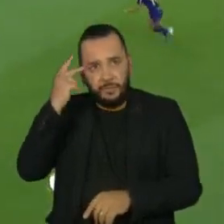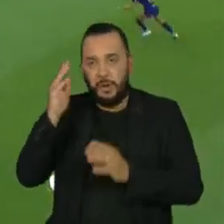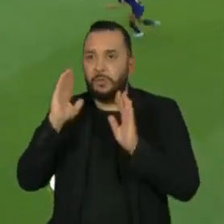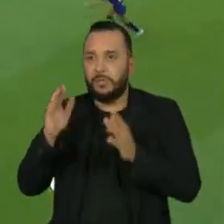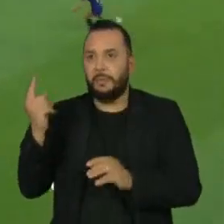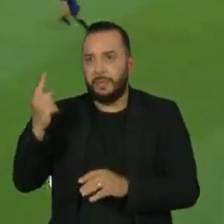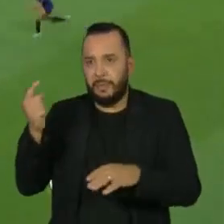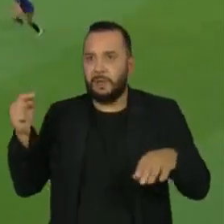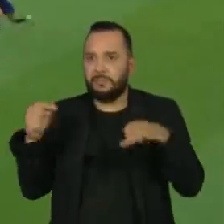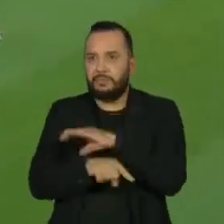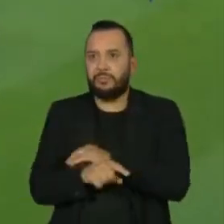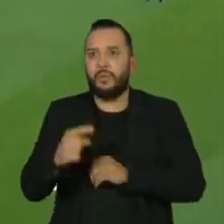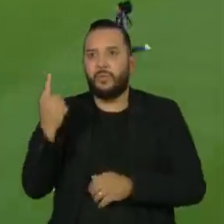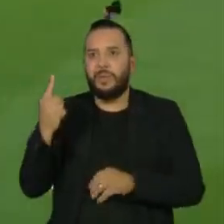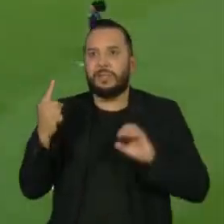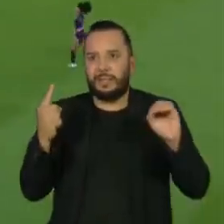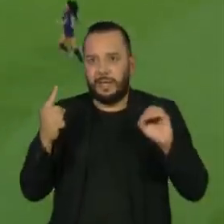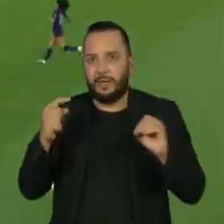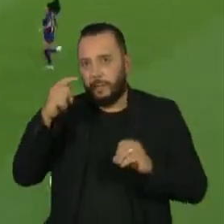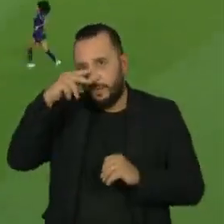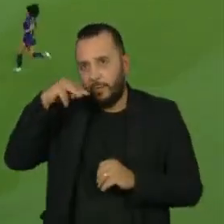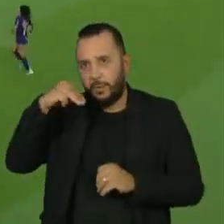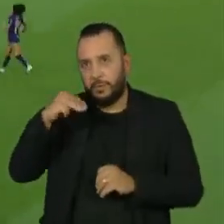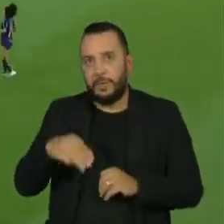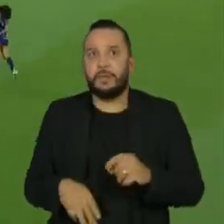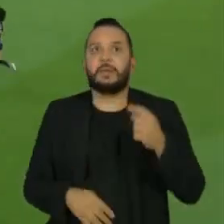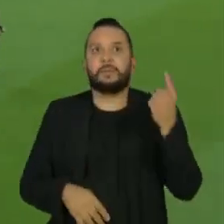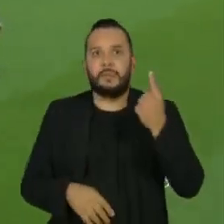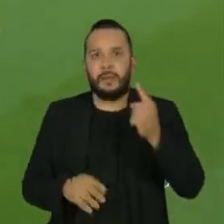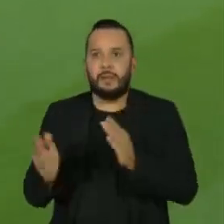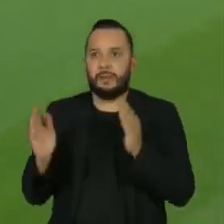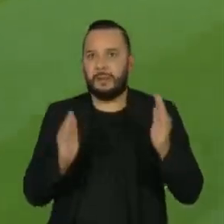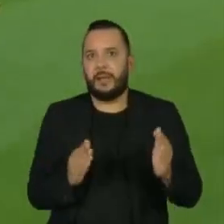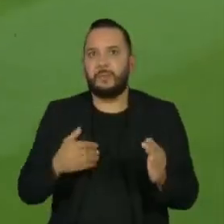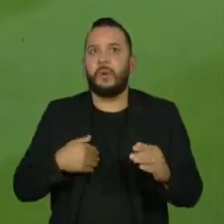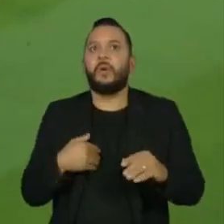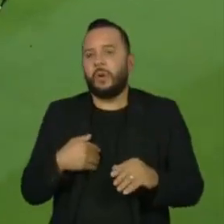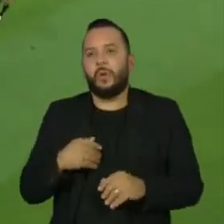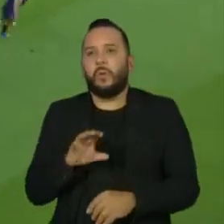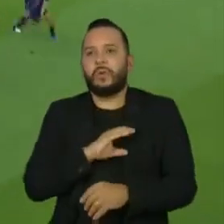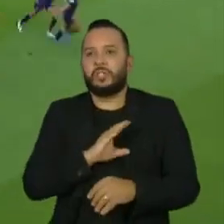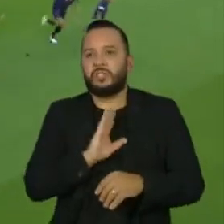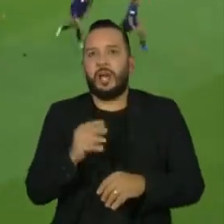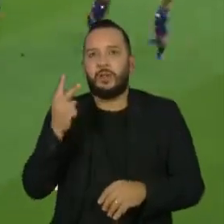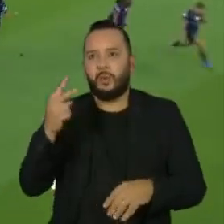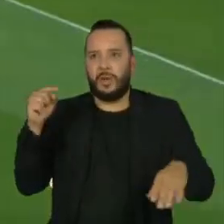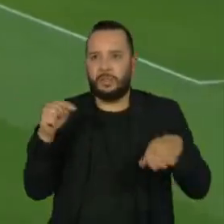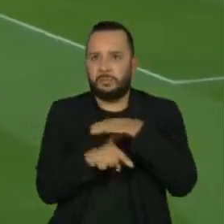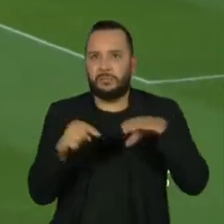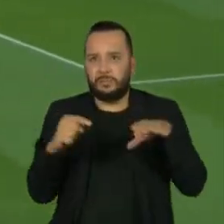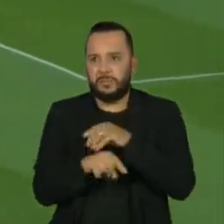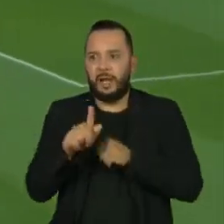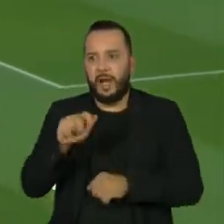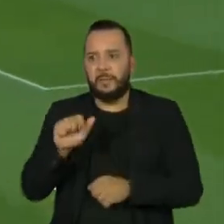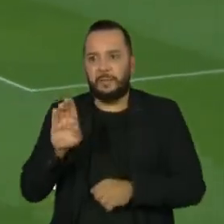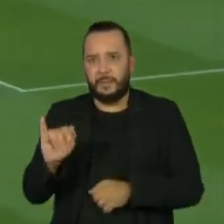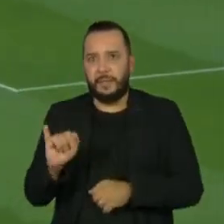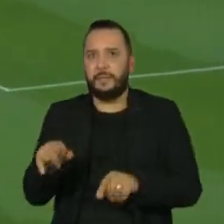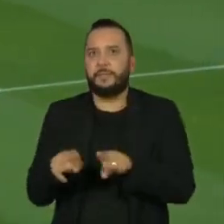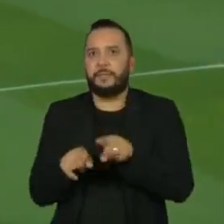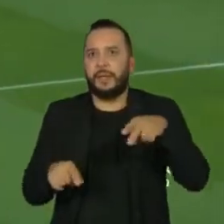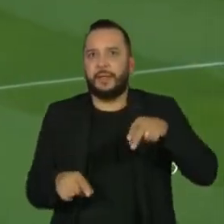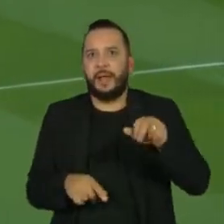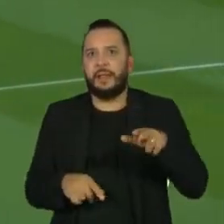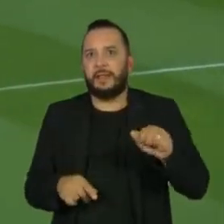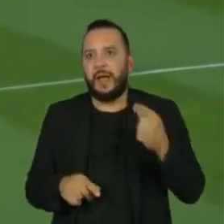vencido o primeiro jogo por 1-0 no Morumbi. Mas ainda no primeiro tempo, o Corinthians já tinha 2 gols de Gabi Zanotti. Naná chegou a